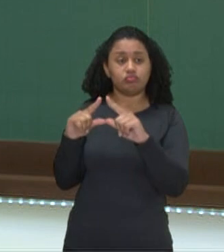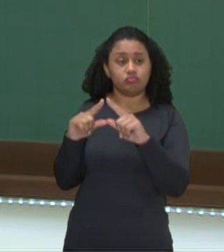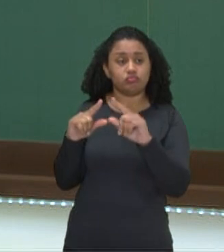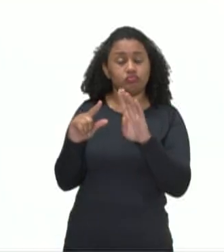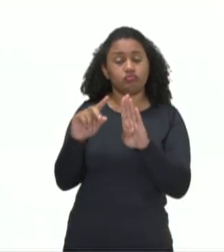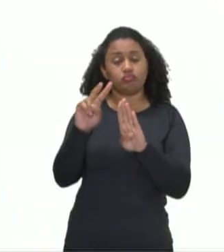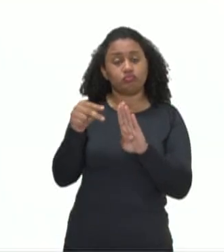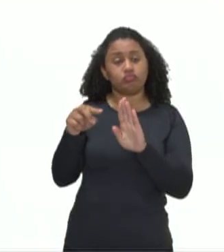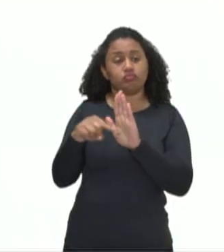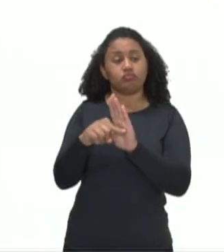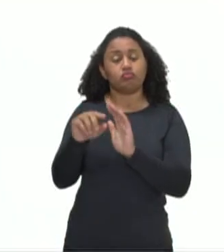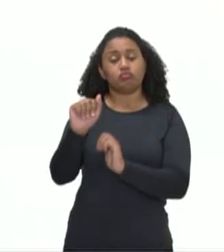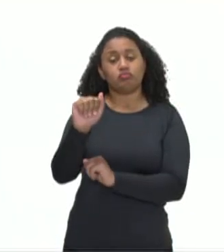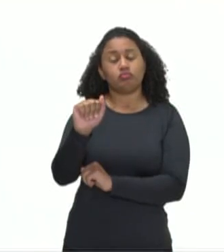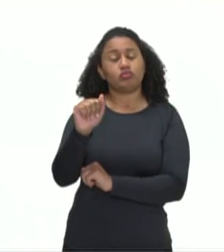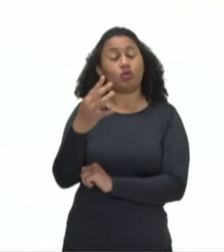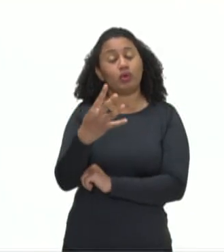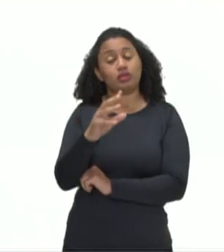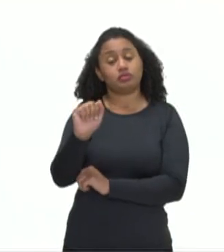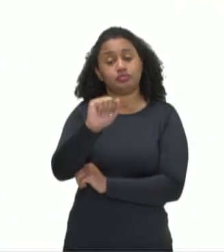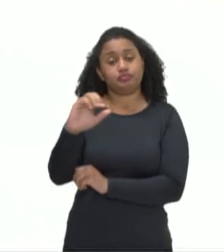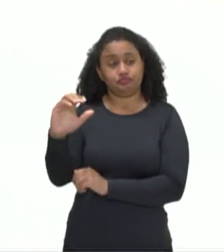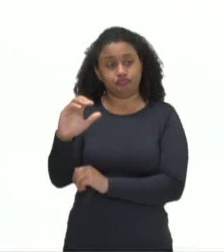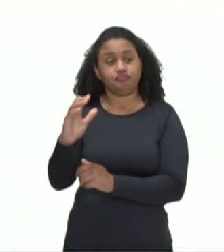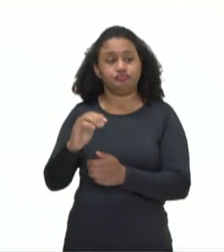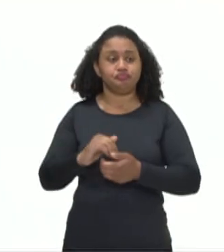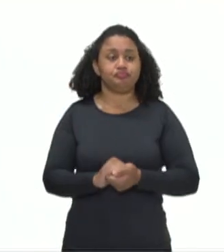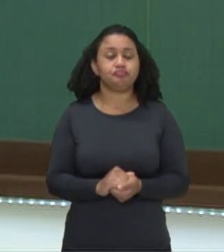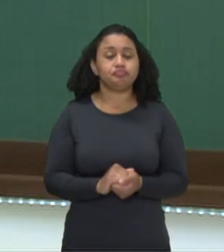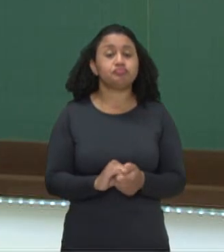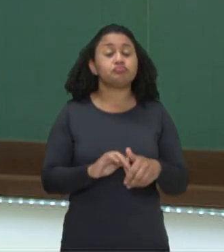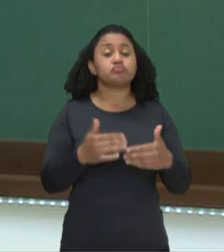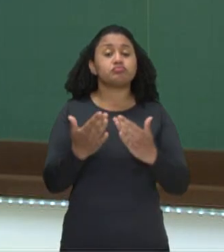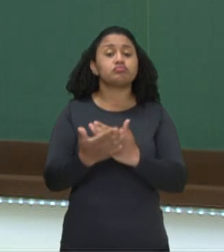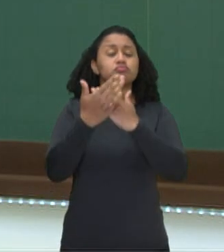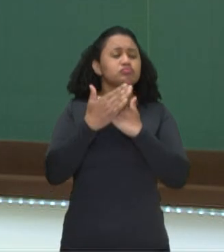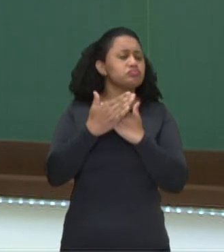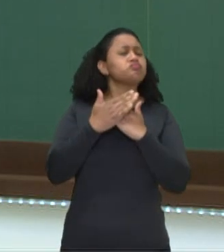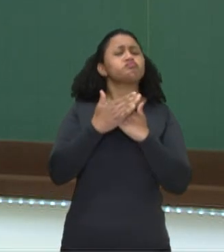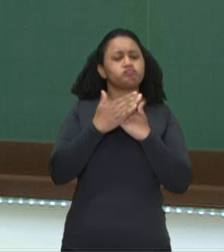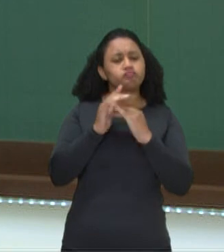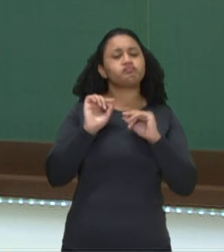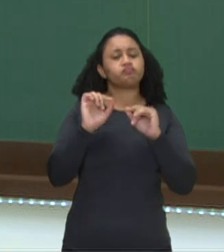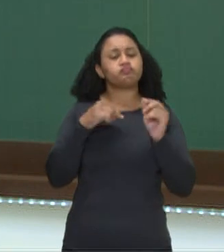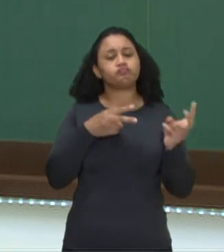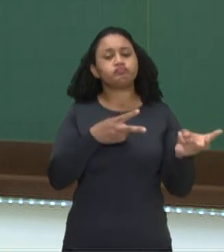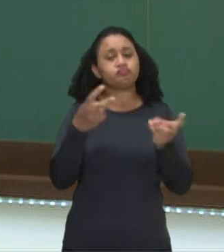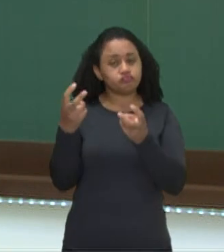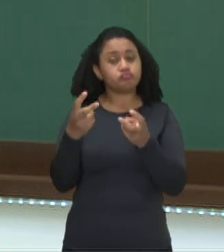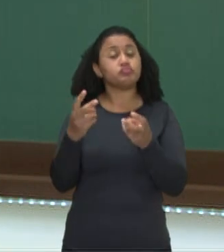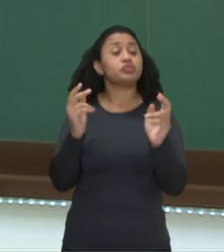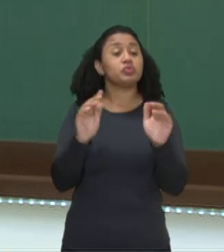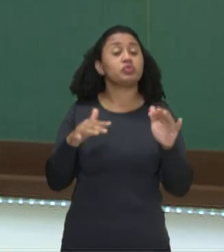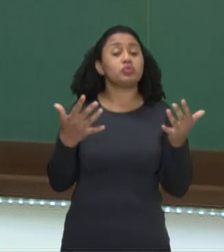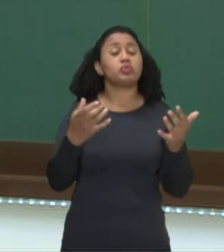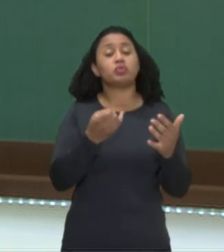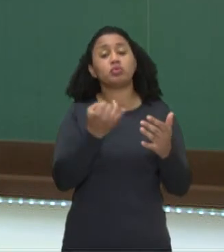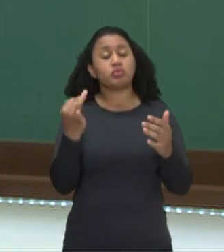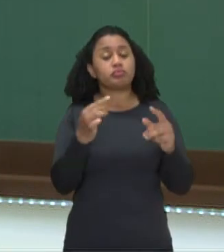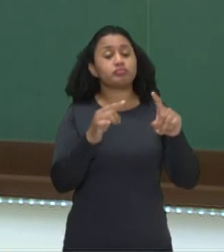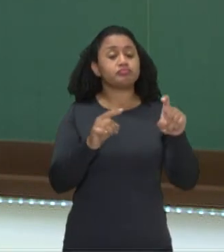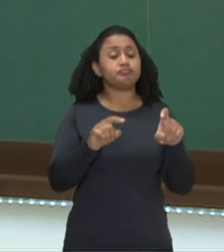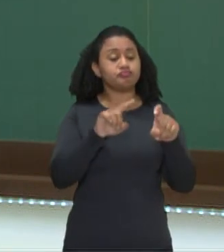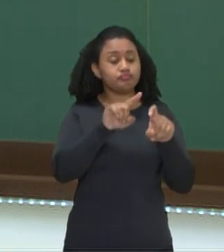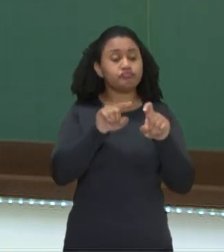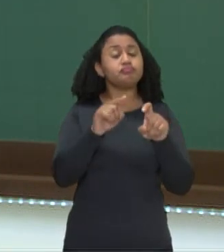quadrado, menos 4ac. Delta é chamado de discriminante e ele nos ajuda muito a identificar quantas raízes